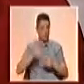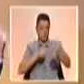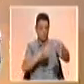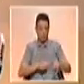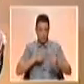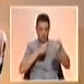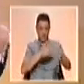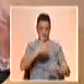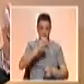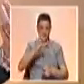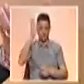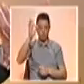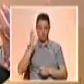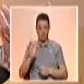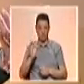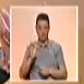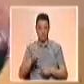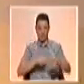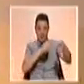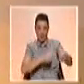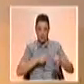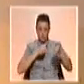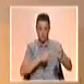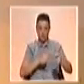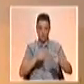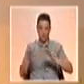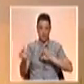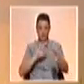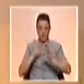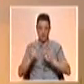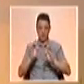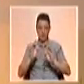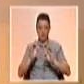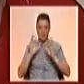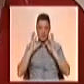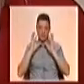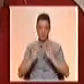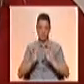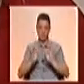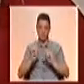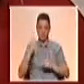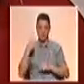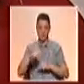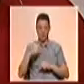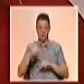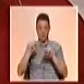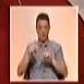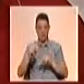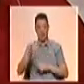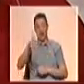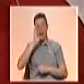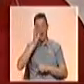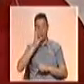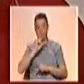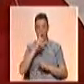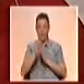Israel, 70% da água que é usada para a agricultura é água que foi tratada numa estação de tratamento. Portanto, é este tipo de água que é este tipo de água que é o